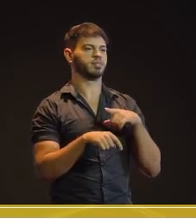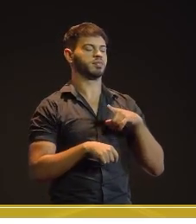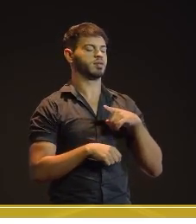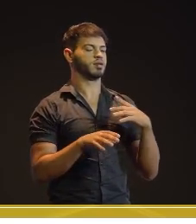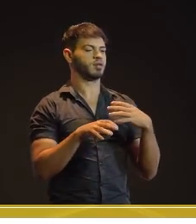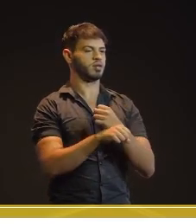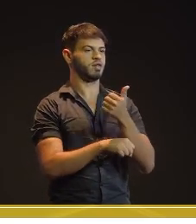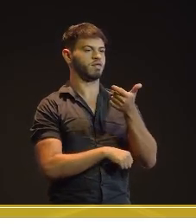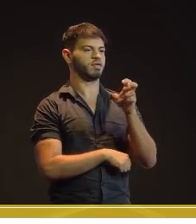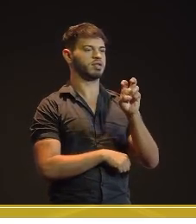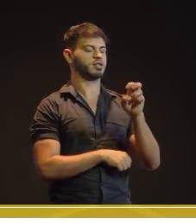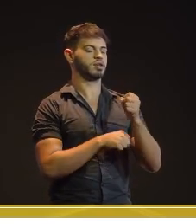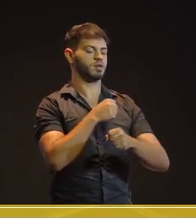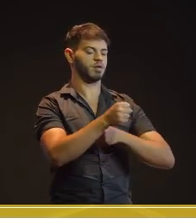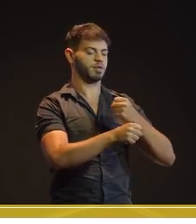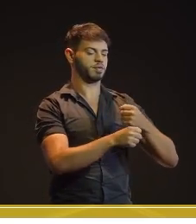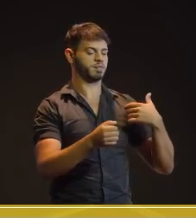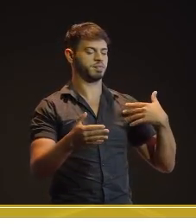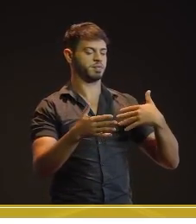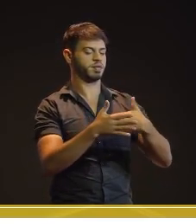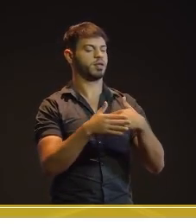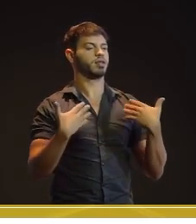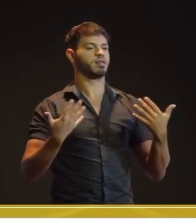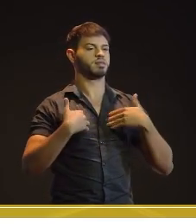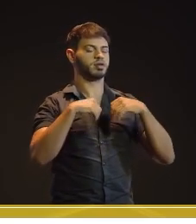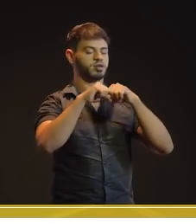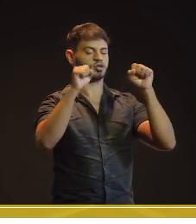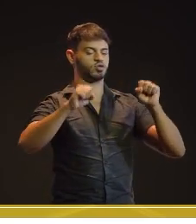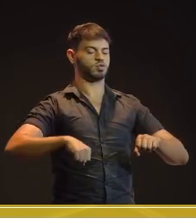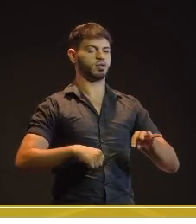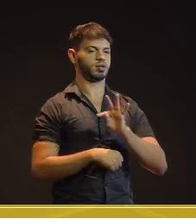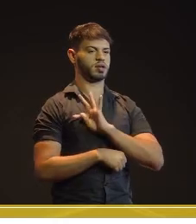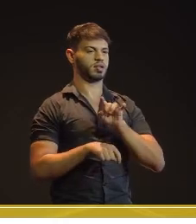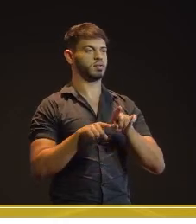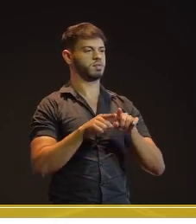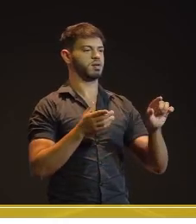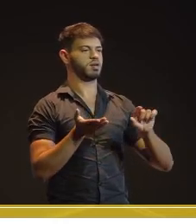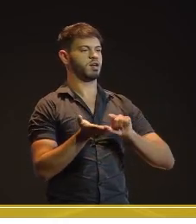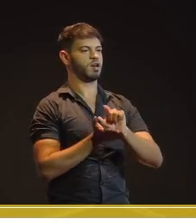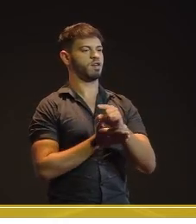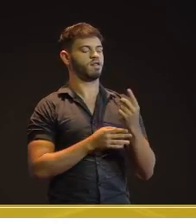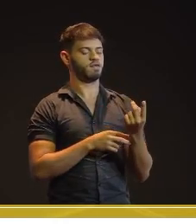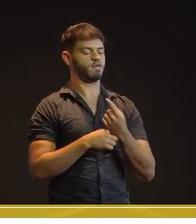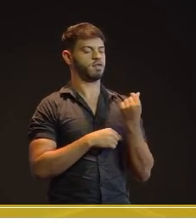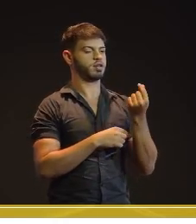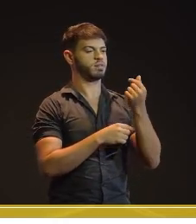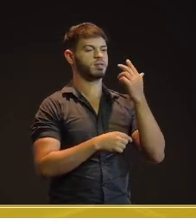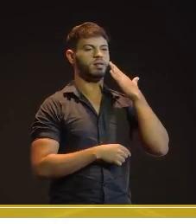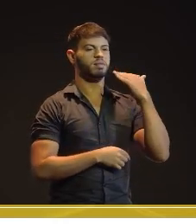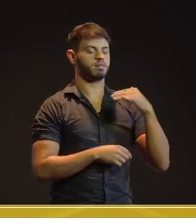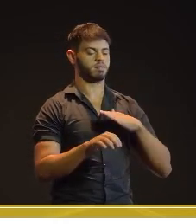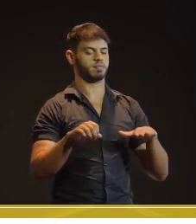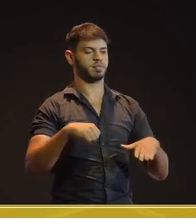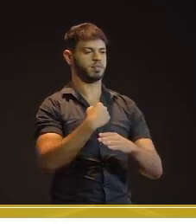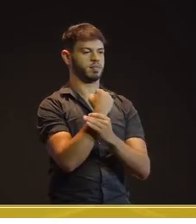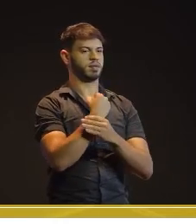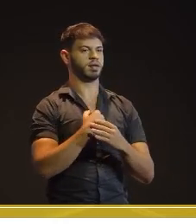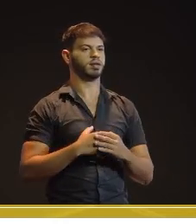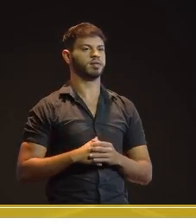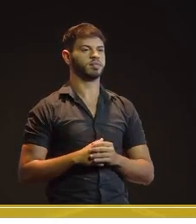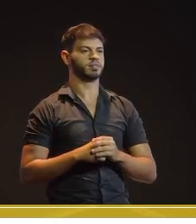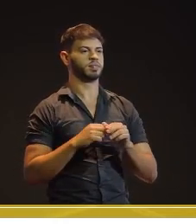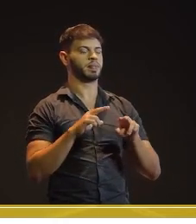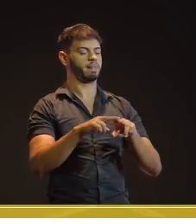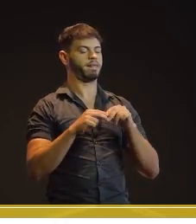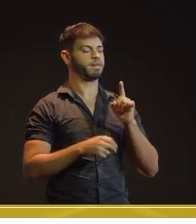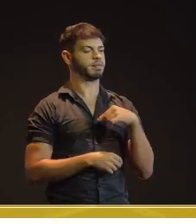25 anos. E eu preciso estar estruturado tecnicamente, financeiramente, para solicitar um seguro. Né? E aí a